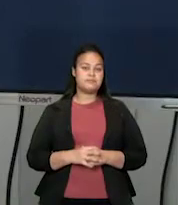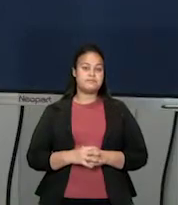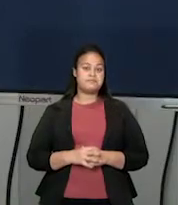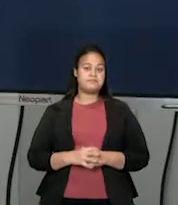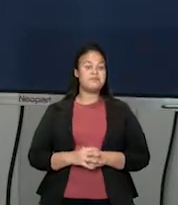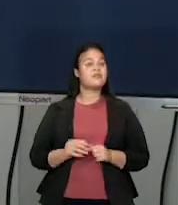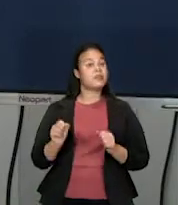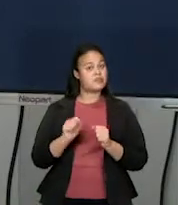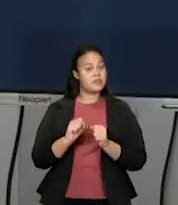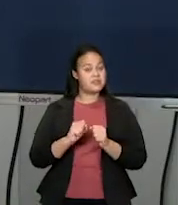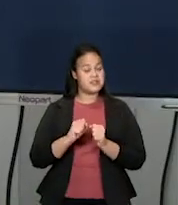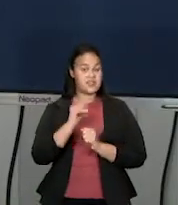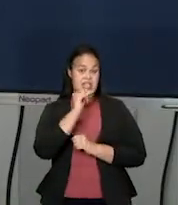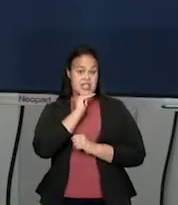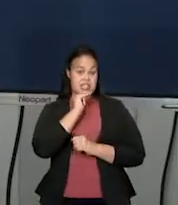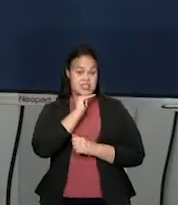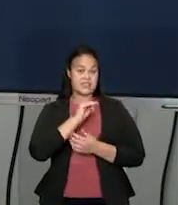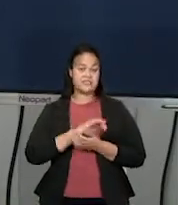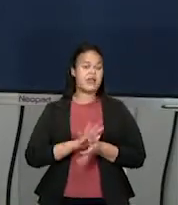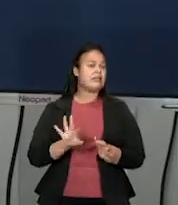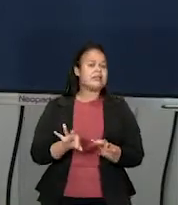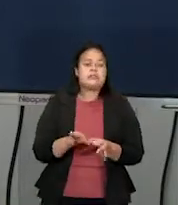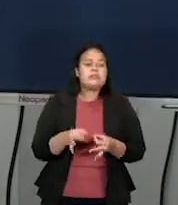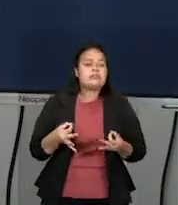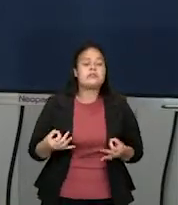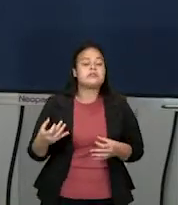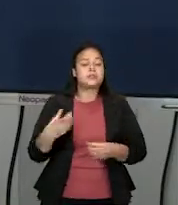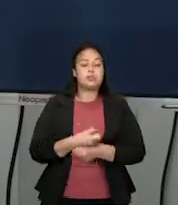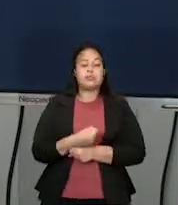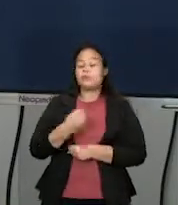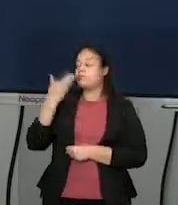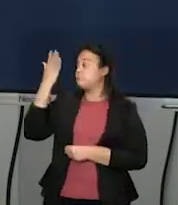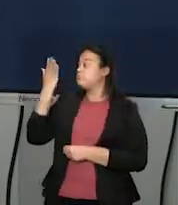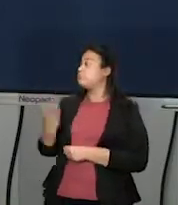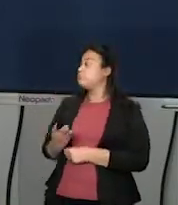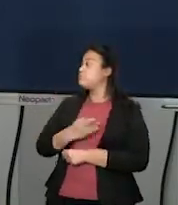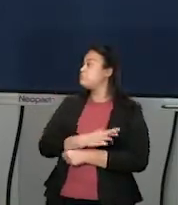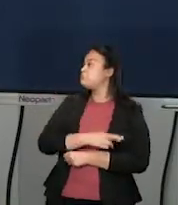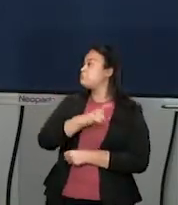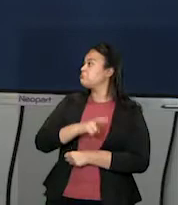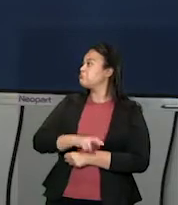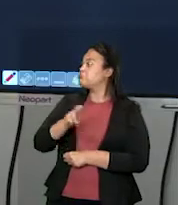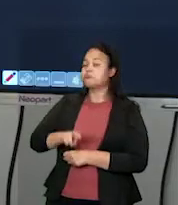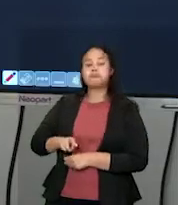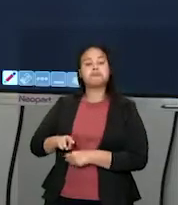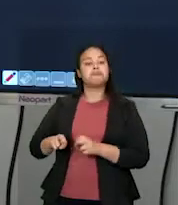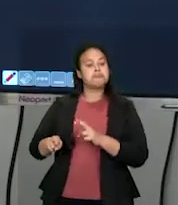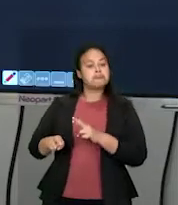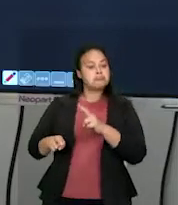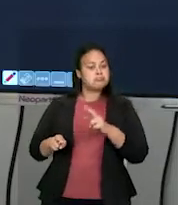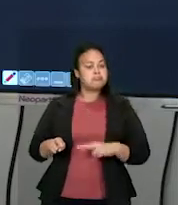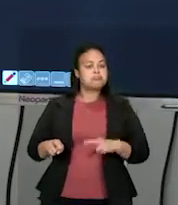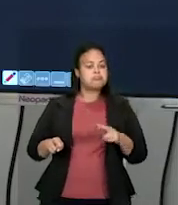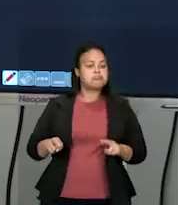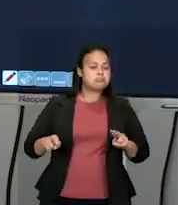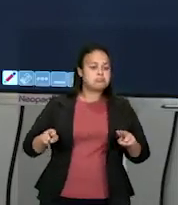Vamos fazer um exemplo. É muito simples calcular essa resistência equivalente.